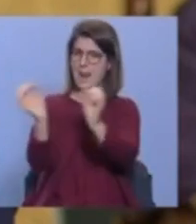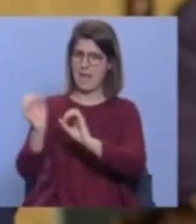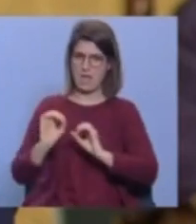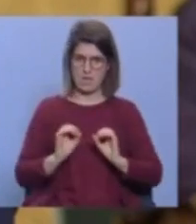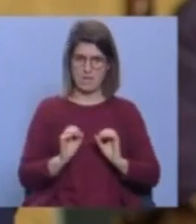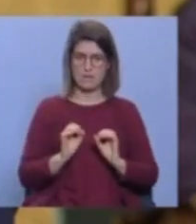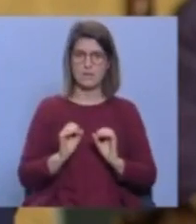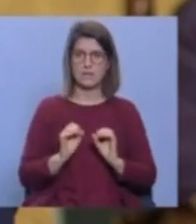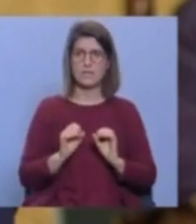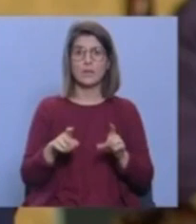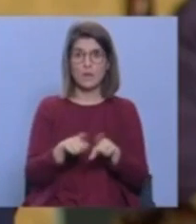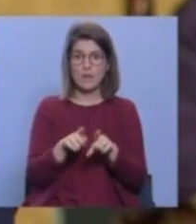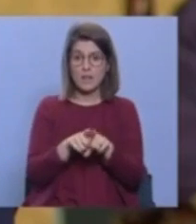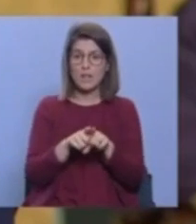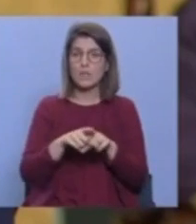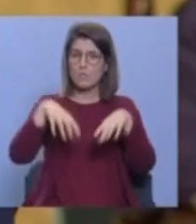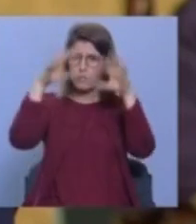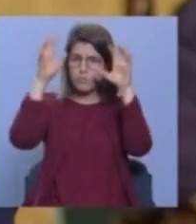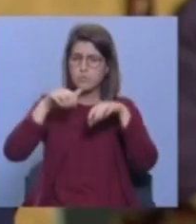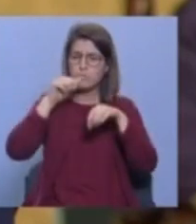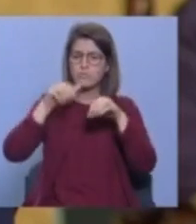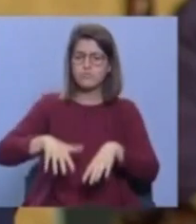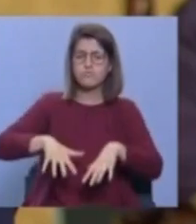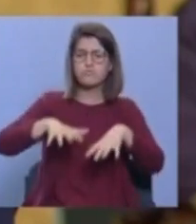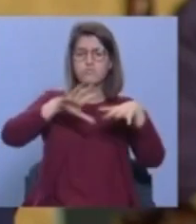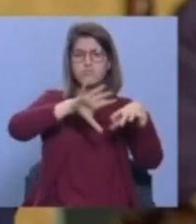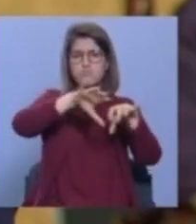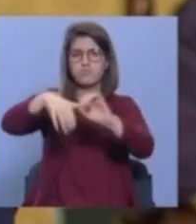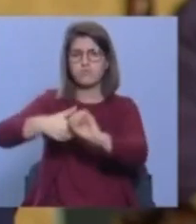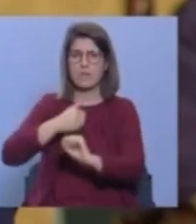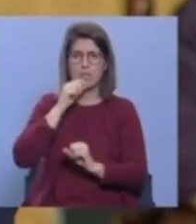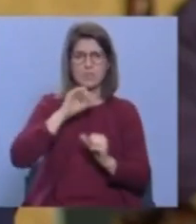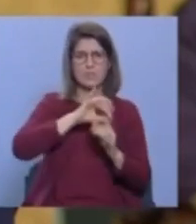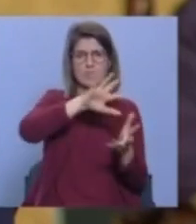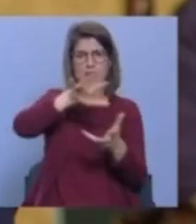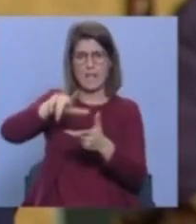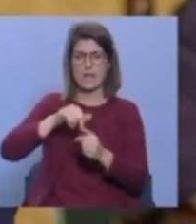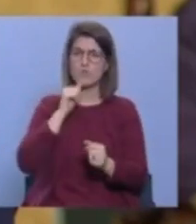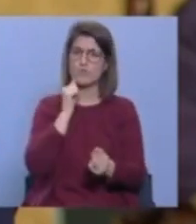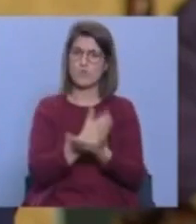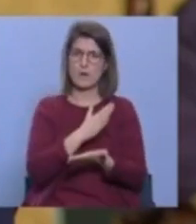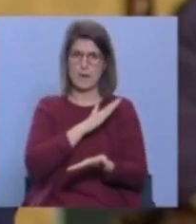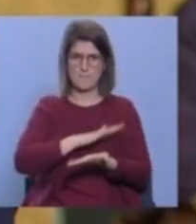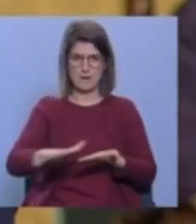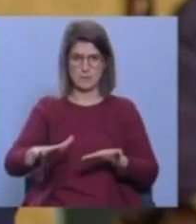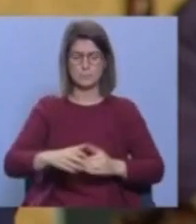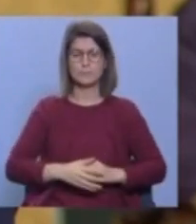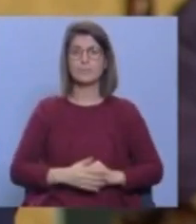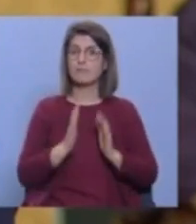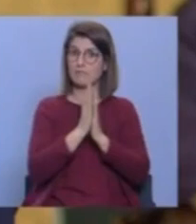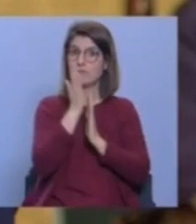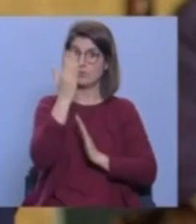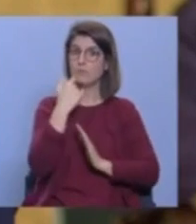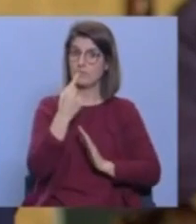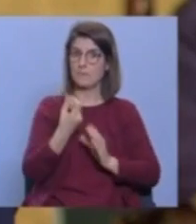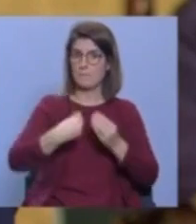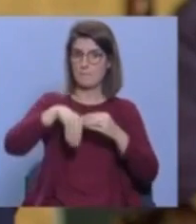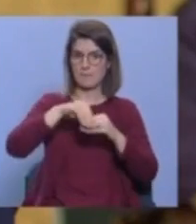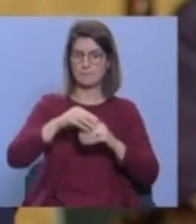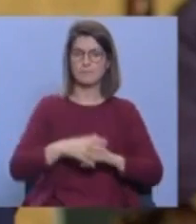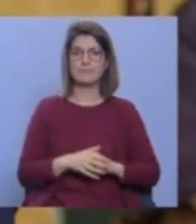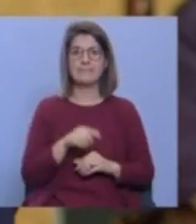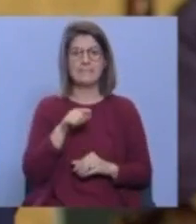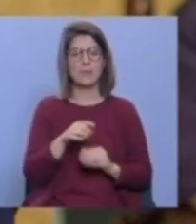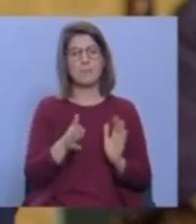mais um dilúvio devastará a terra. Deus disse ainda: este é